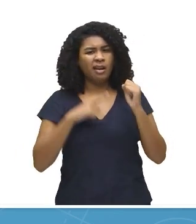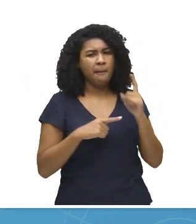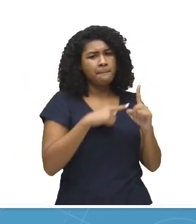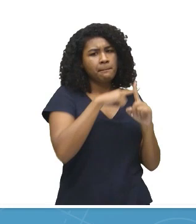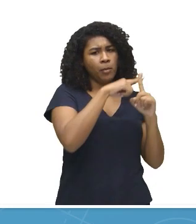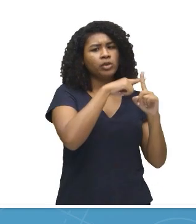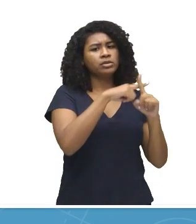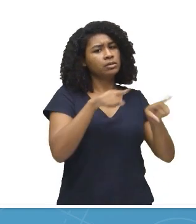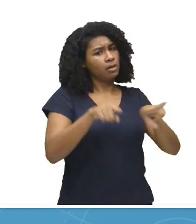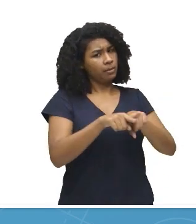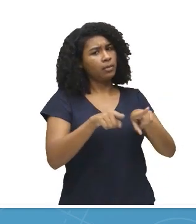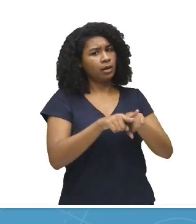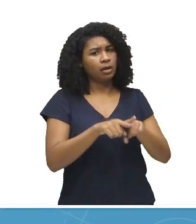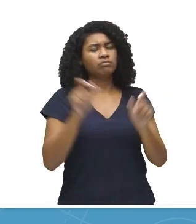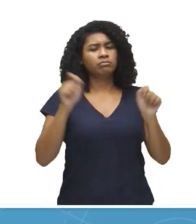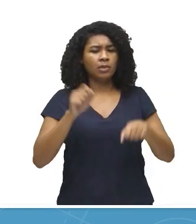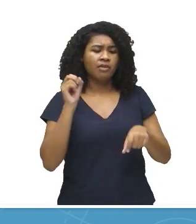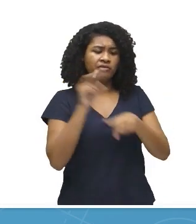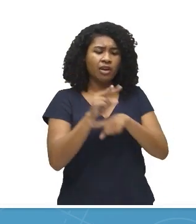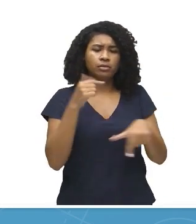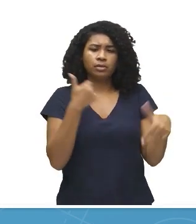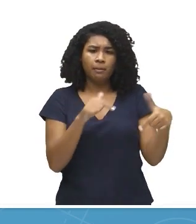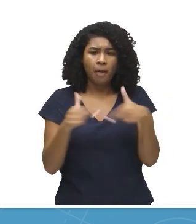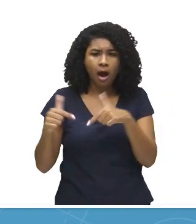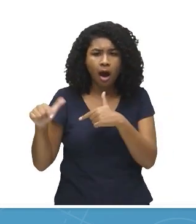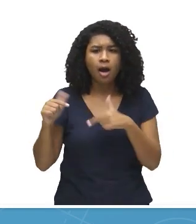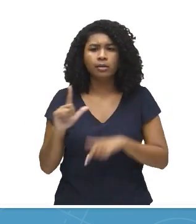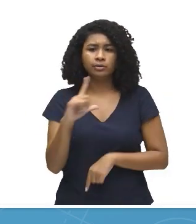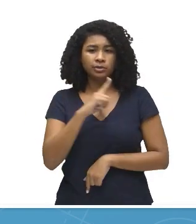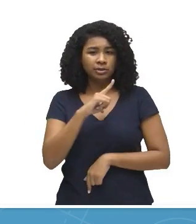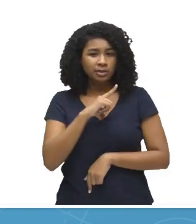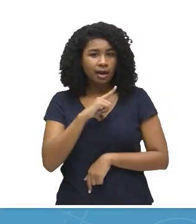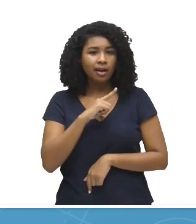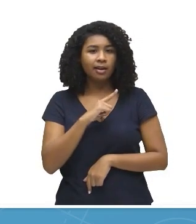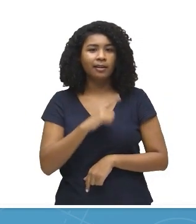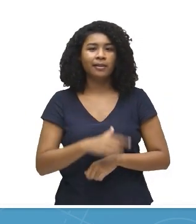empregos, são alguns dos fatores, né? Então aqui a gente tem o